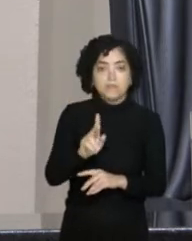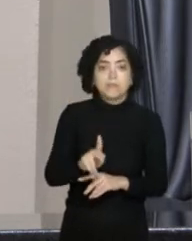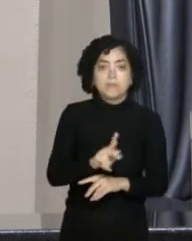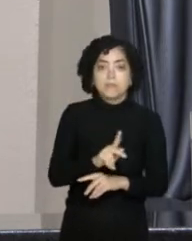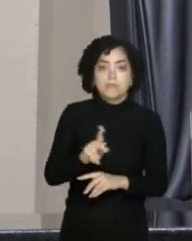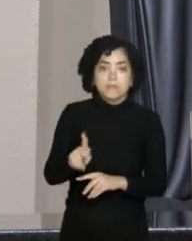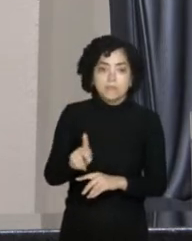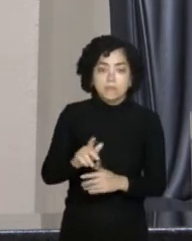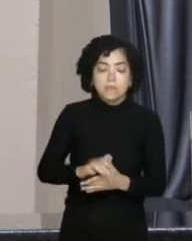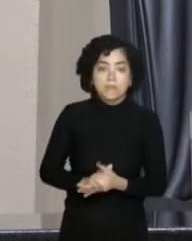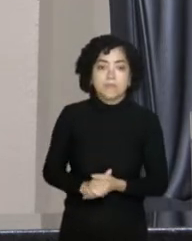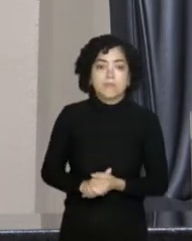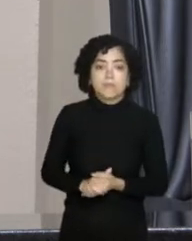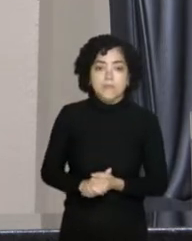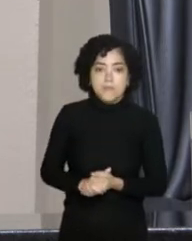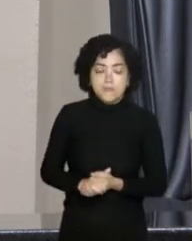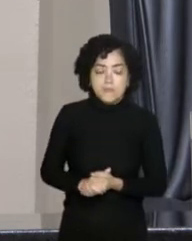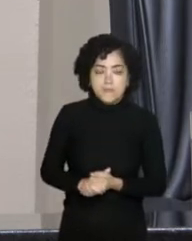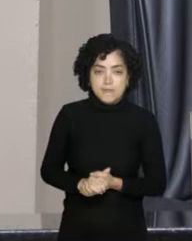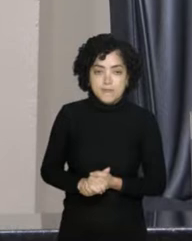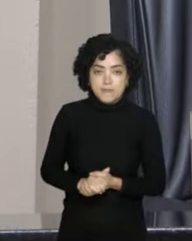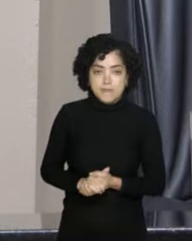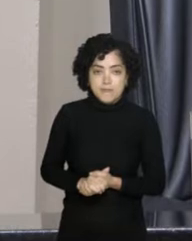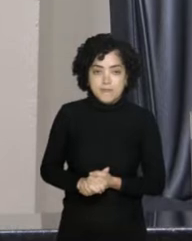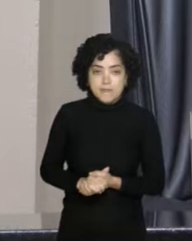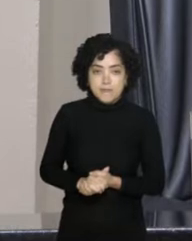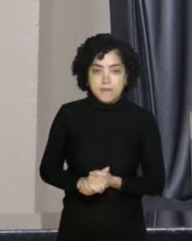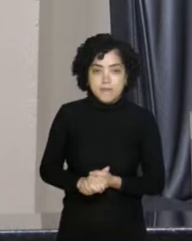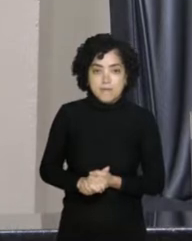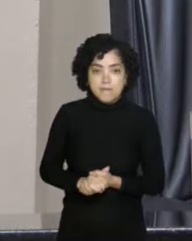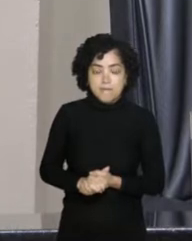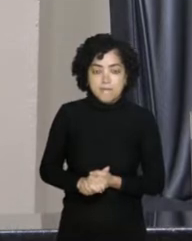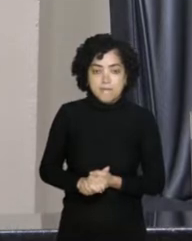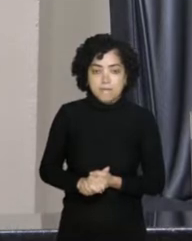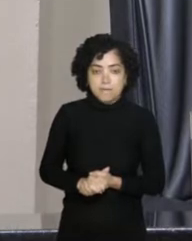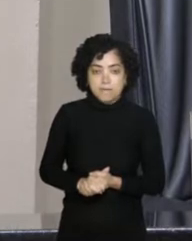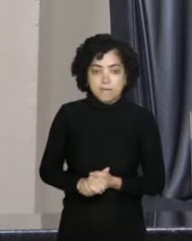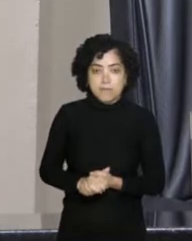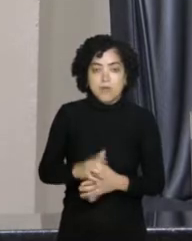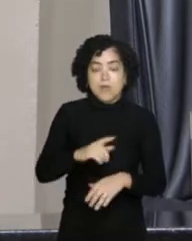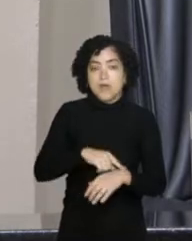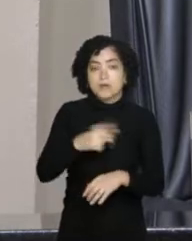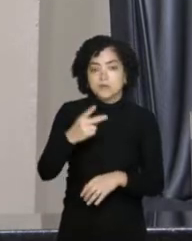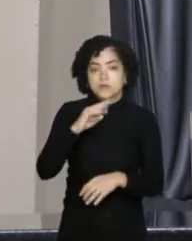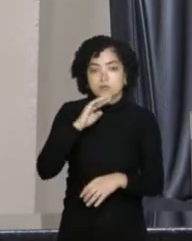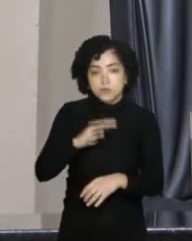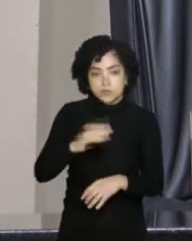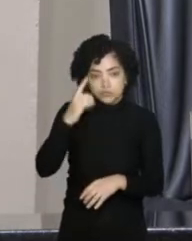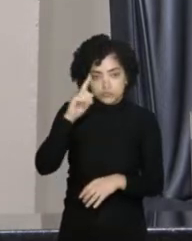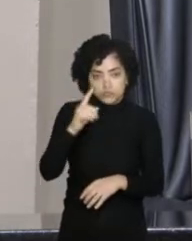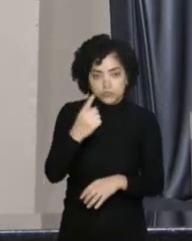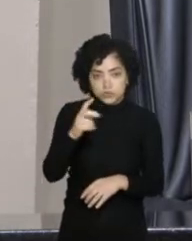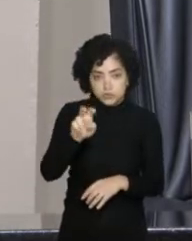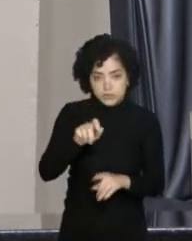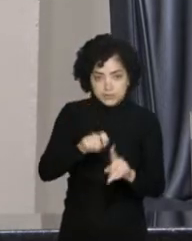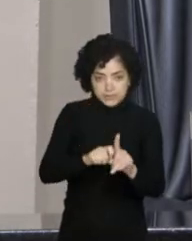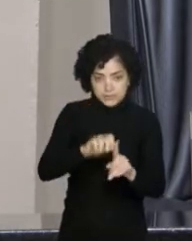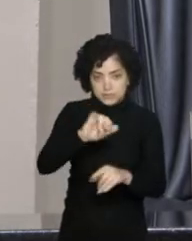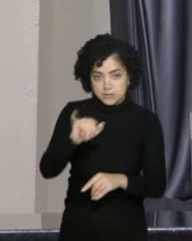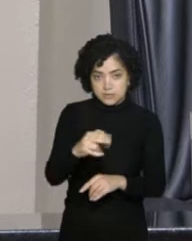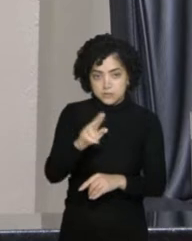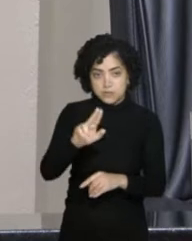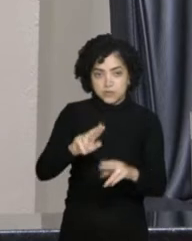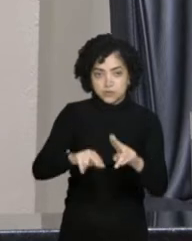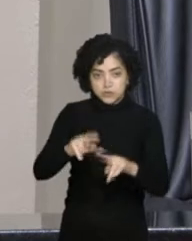Pedro Balduceira, e registra-se o seguinte: às 14 horas do dia 15 de junho do ano 2022, nessa